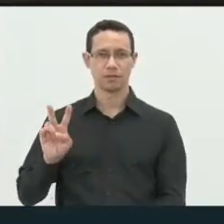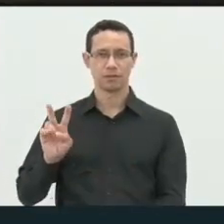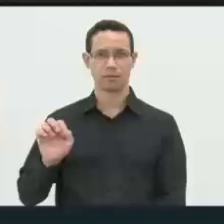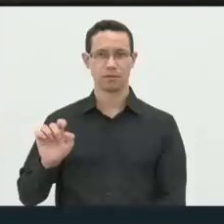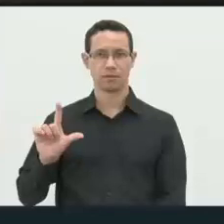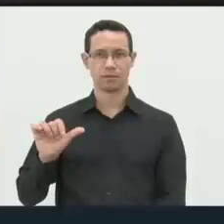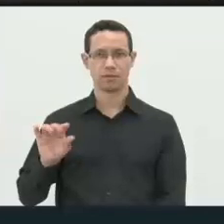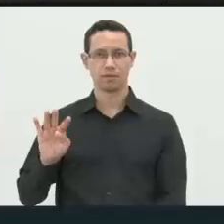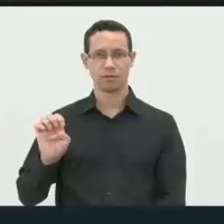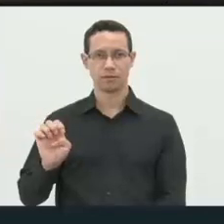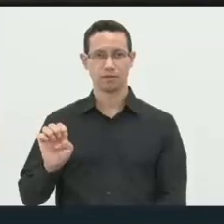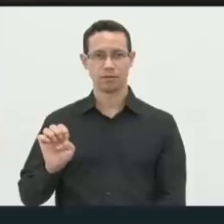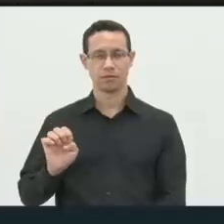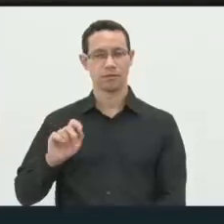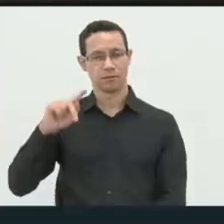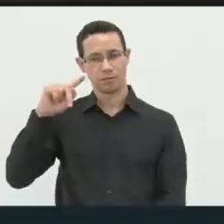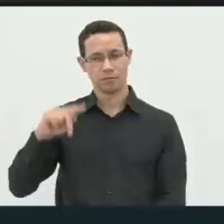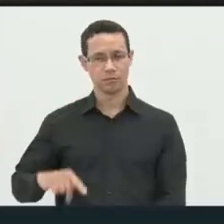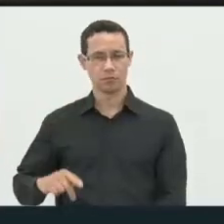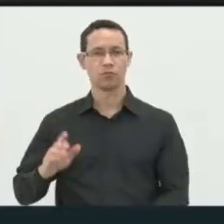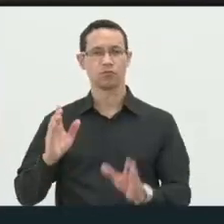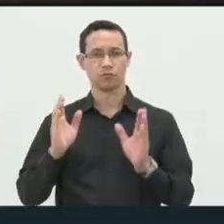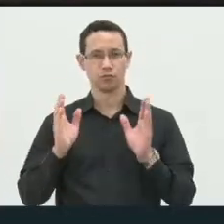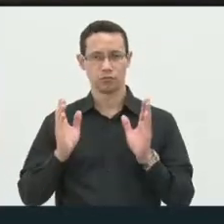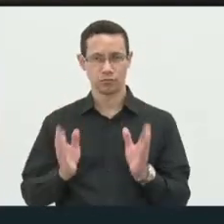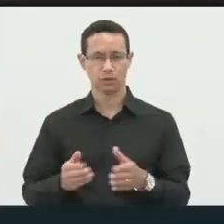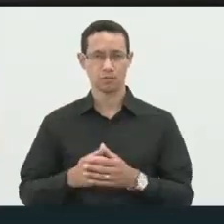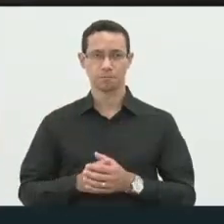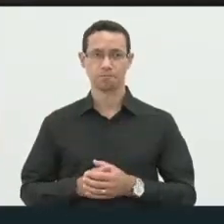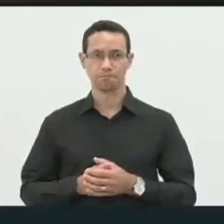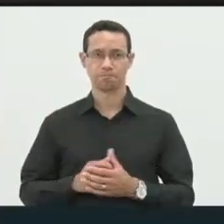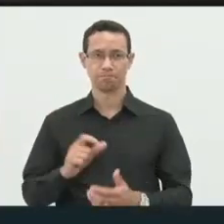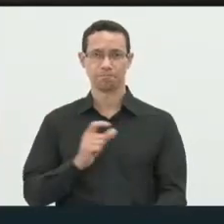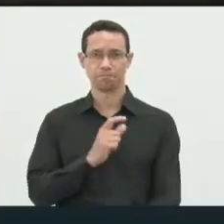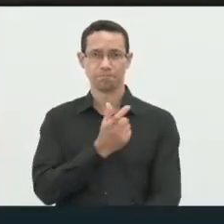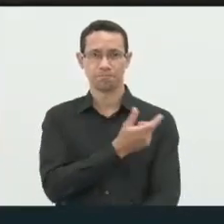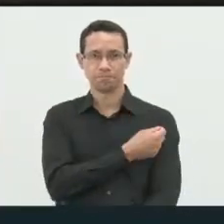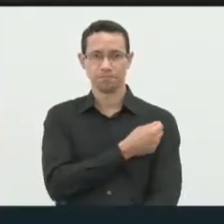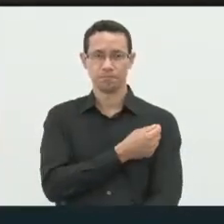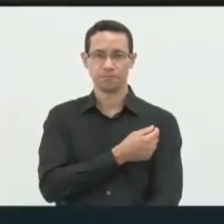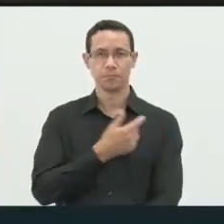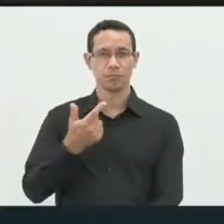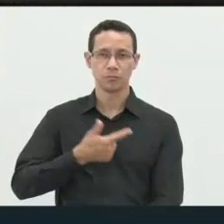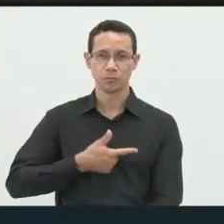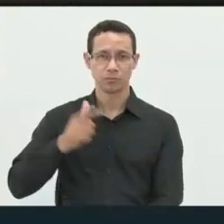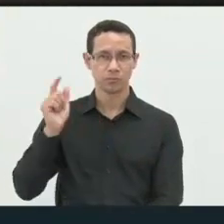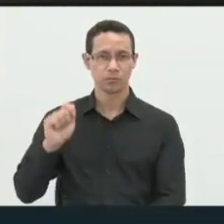Lula já deu exemplo o que o que o outro não fazia